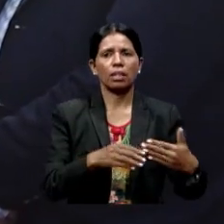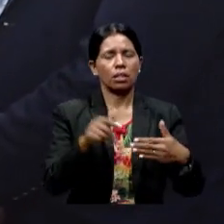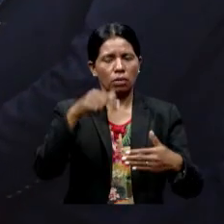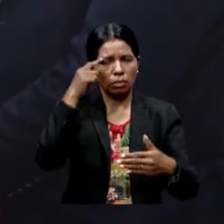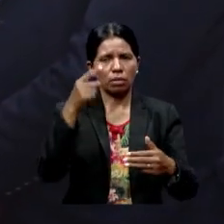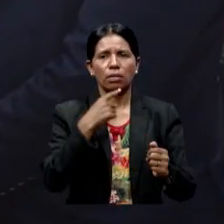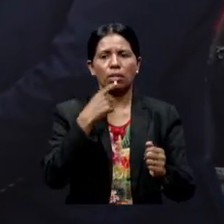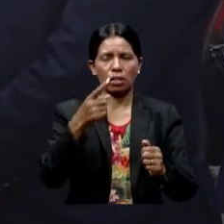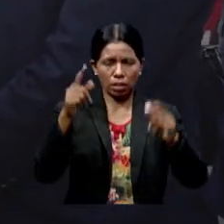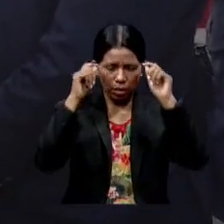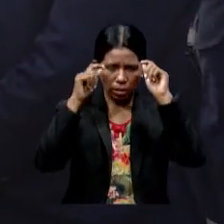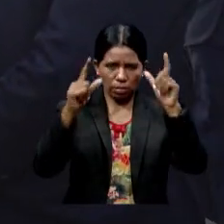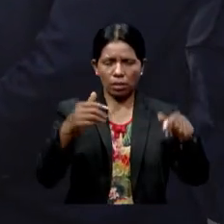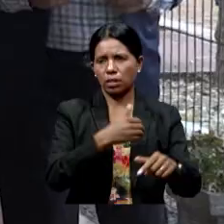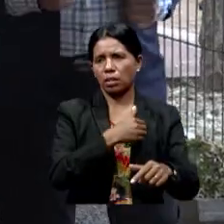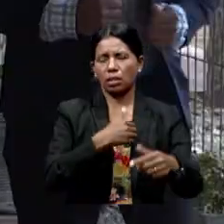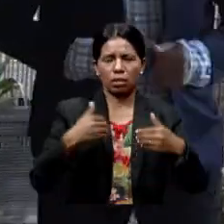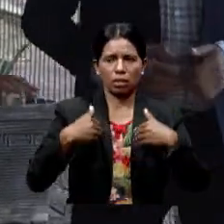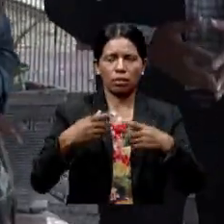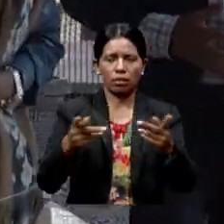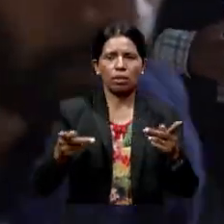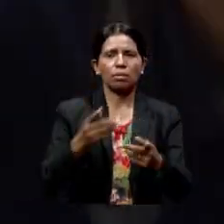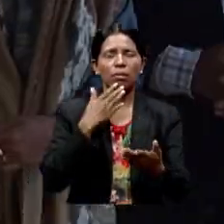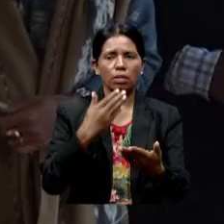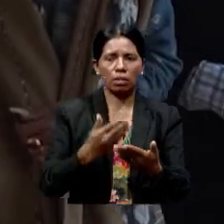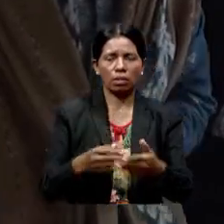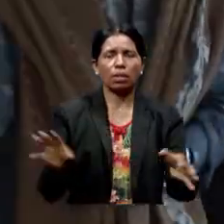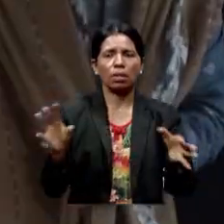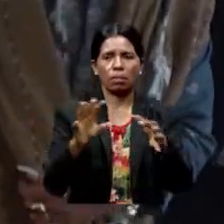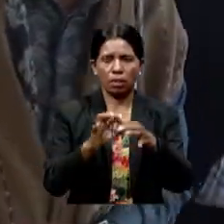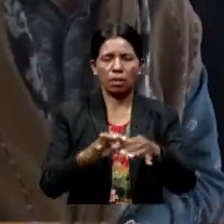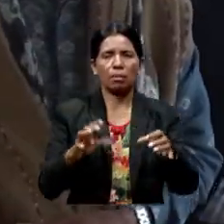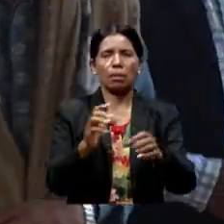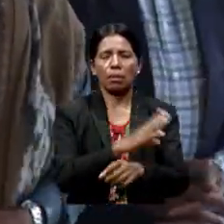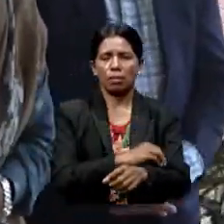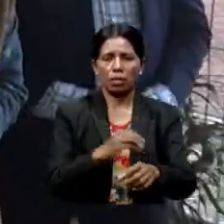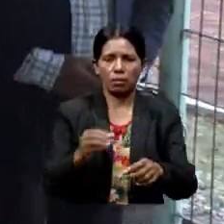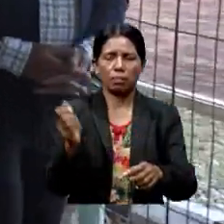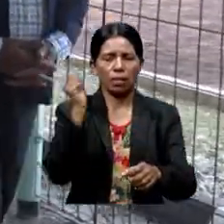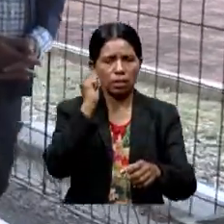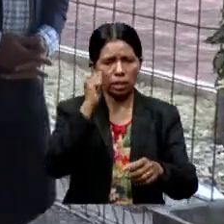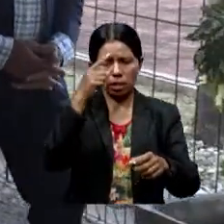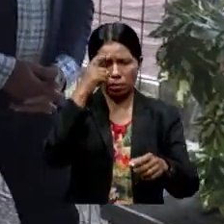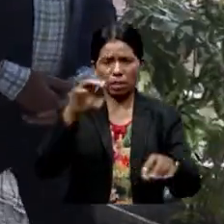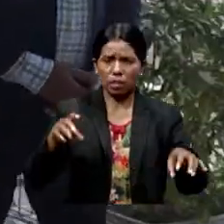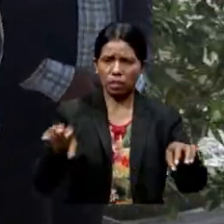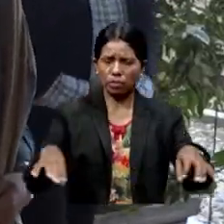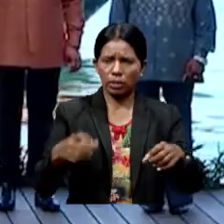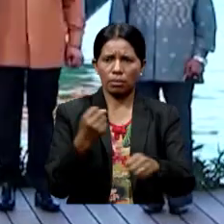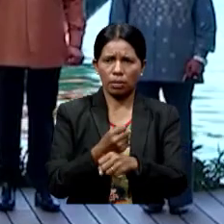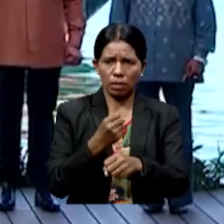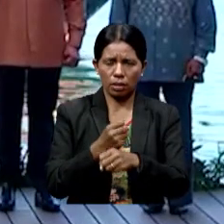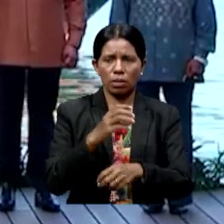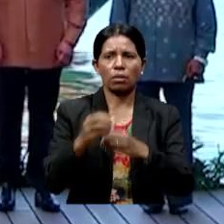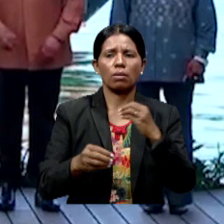hatutan, Timor-Leste se dau kia condição ne bediak atu sai membro permanente ASEAN, tamba ne precisa serviço makas liutan